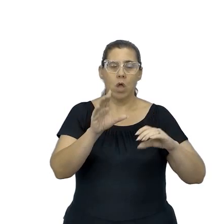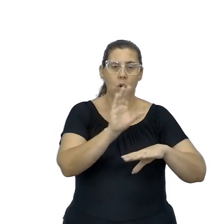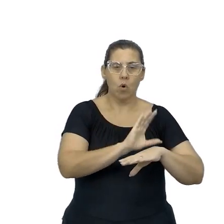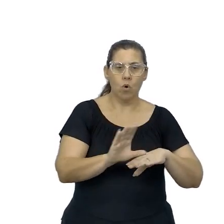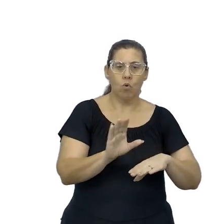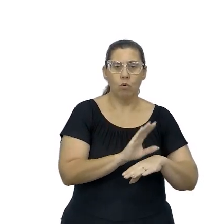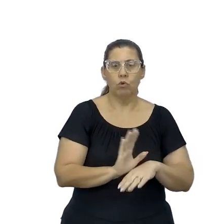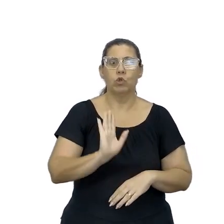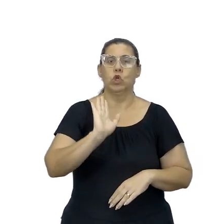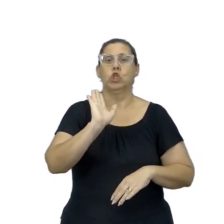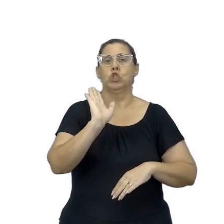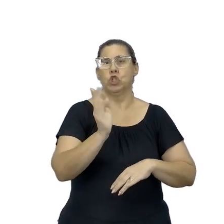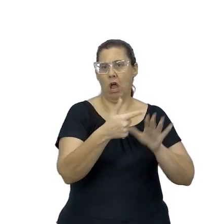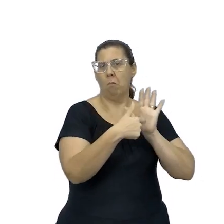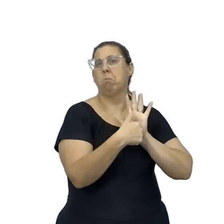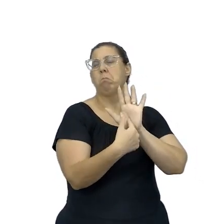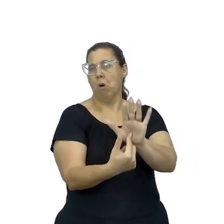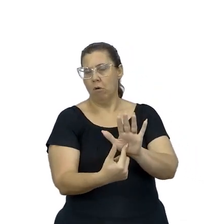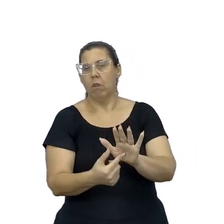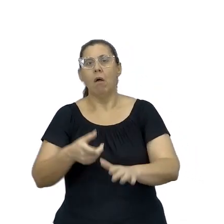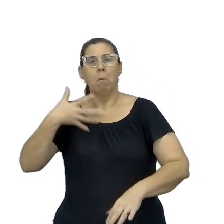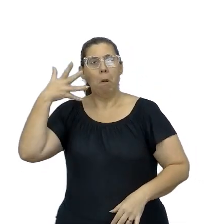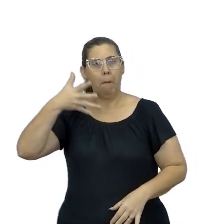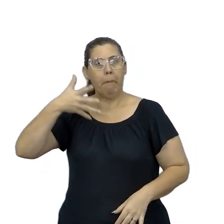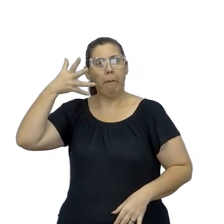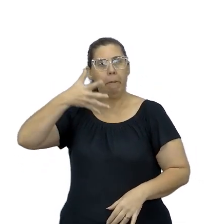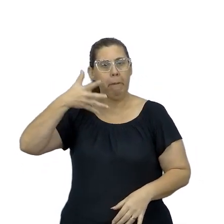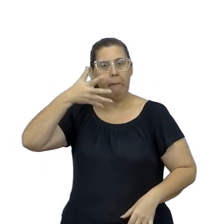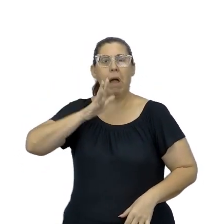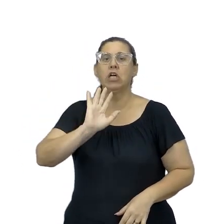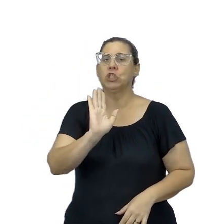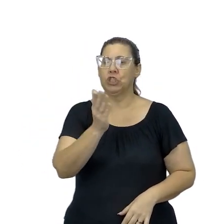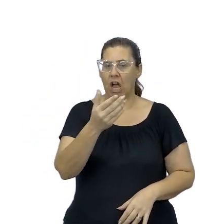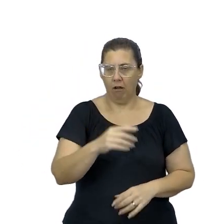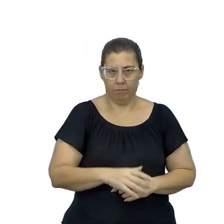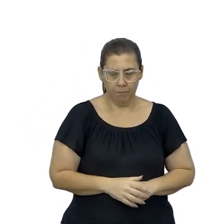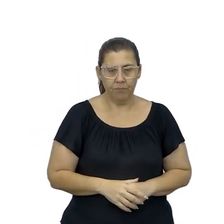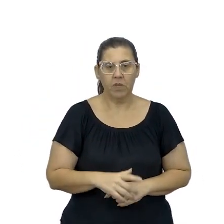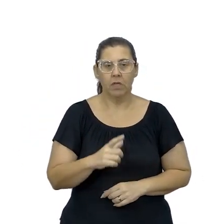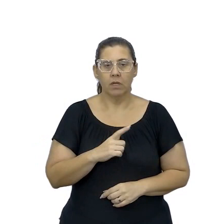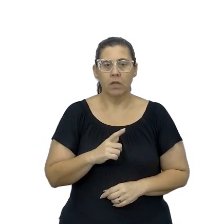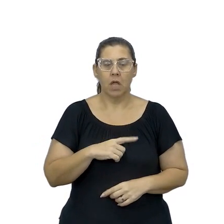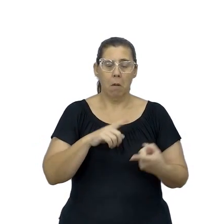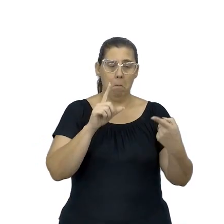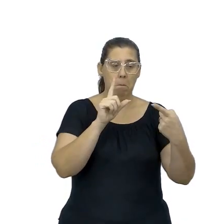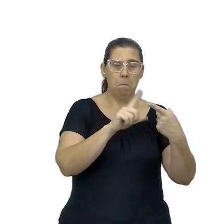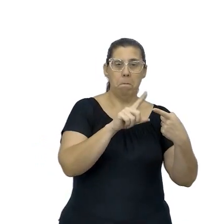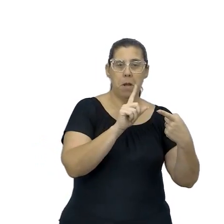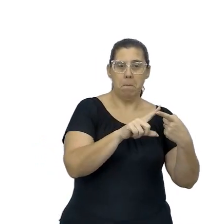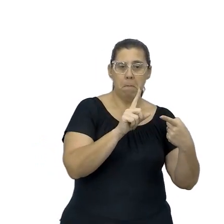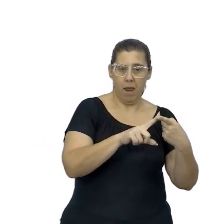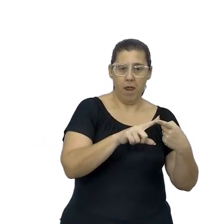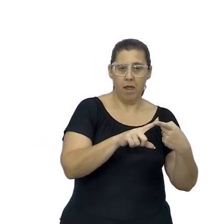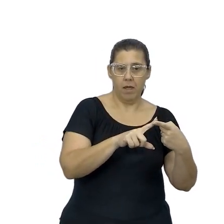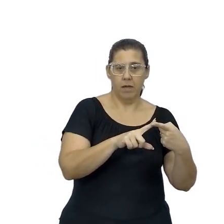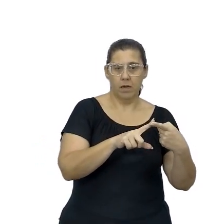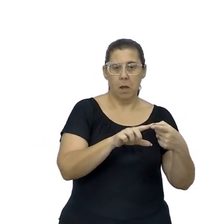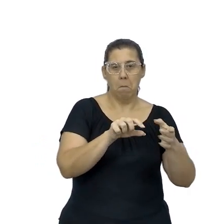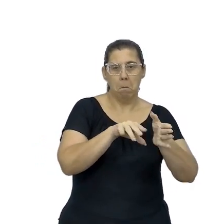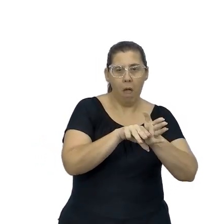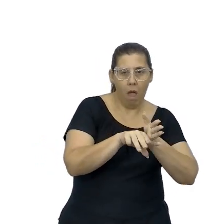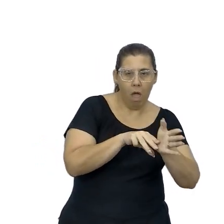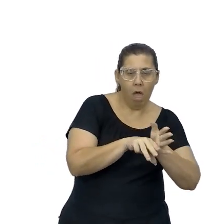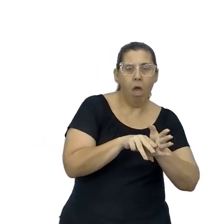foram transmitidas, formações que já aconteceram, né? Tivemos lá primeiro na formação do ano sobre metodologias